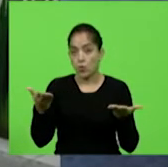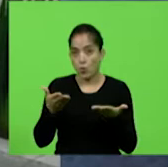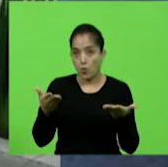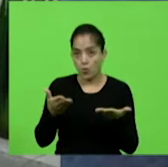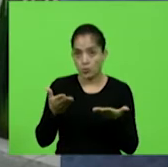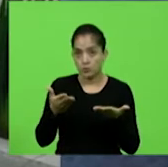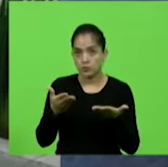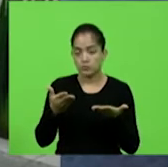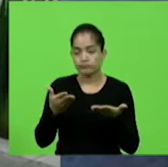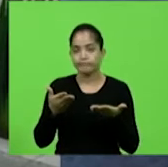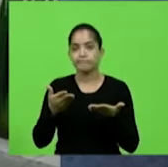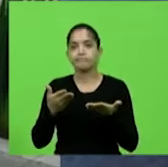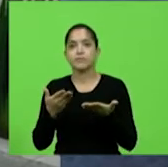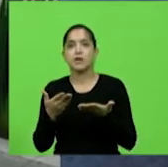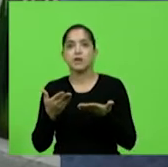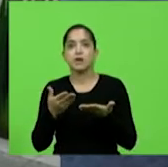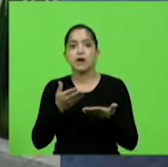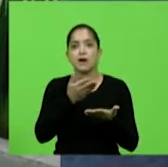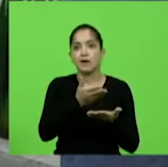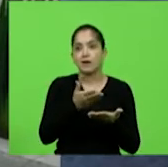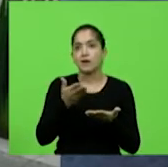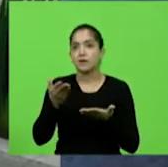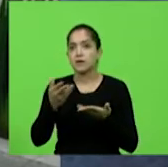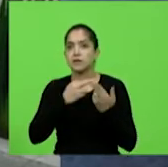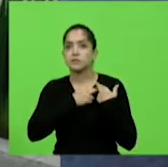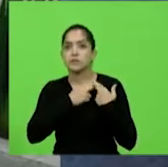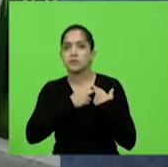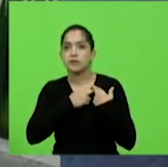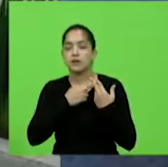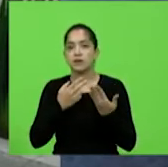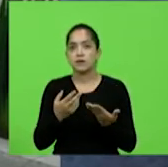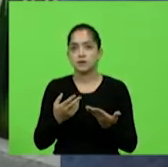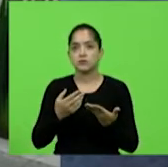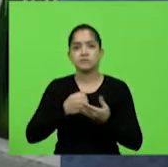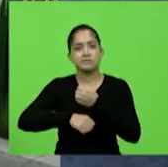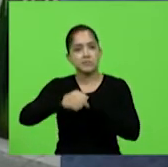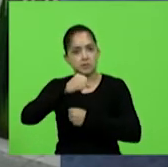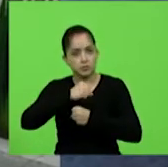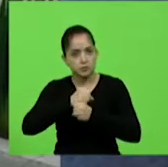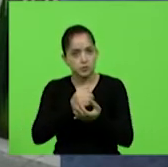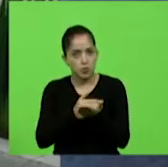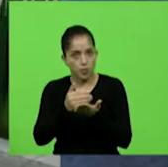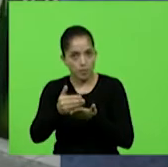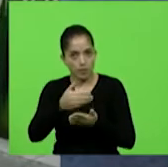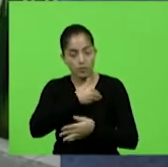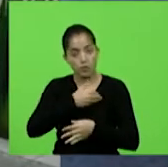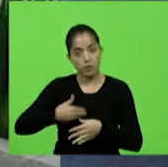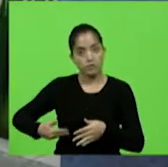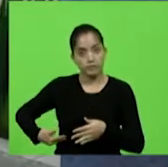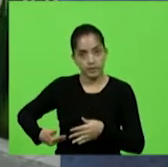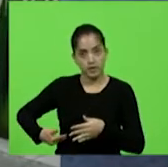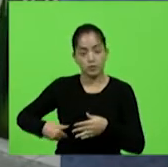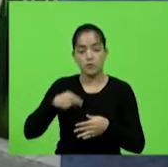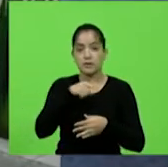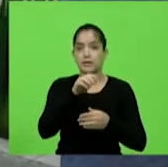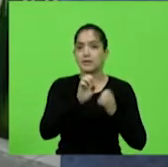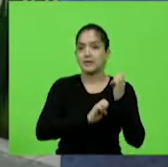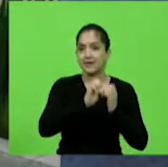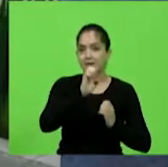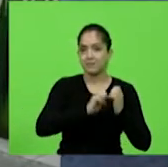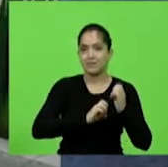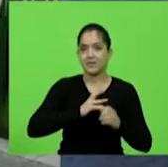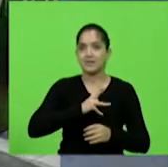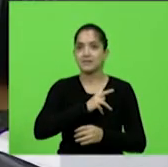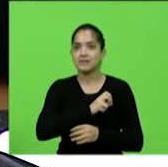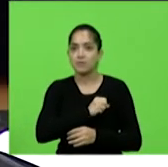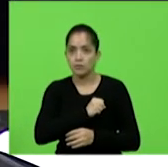jogo de empurra-empurra e que vem acontecendo desde o ano passado, entre o governo do estado e a empresa terceirizada